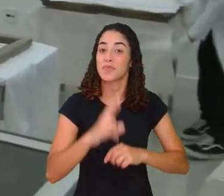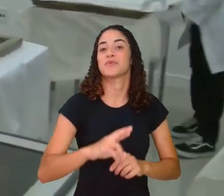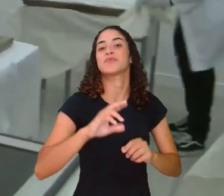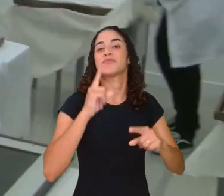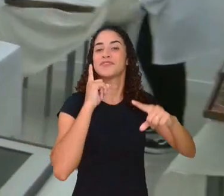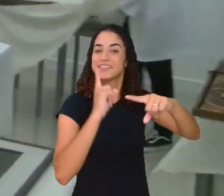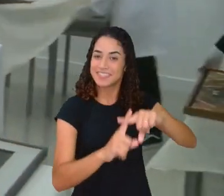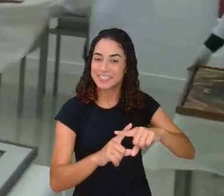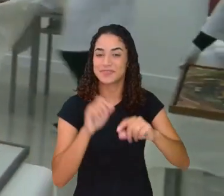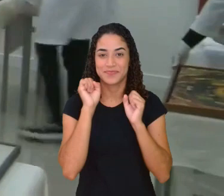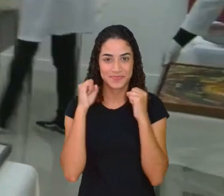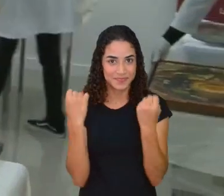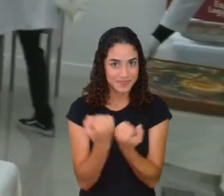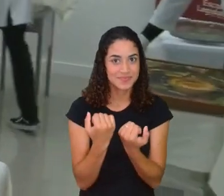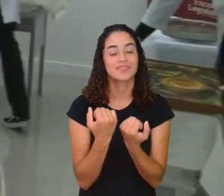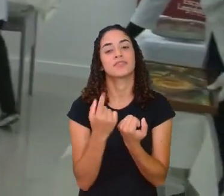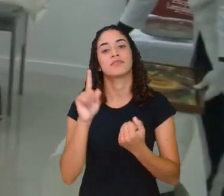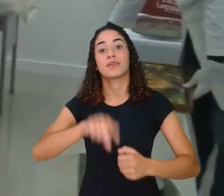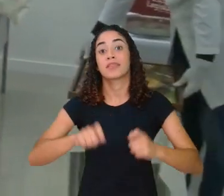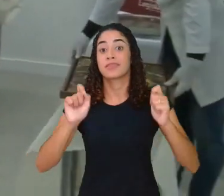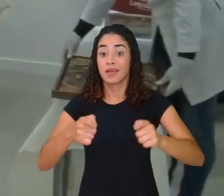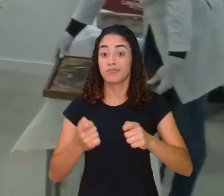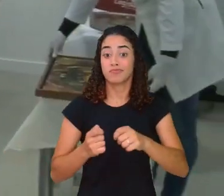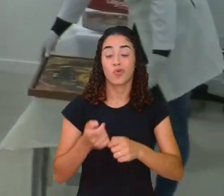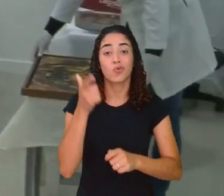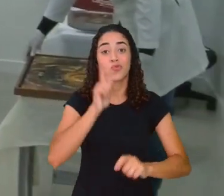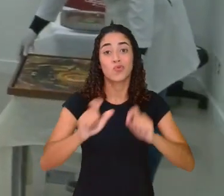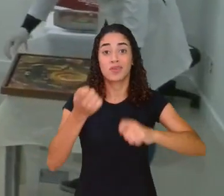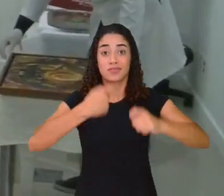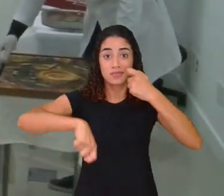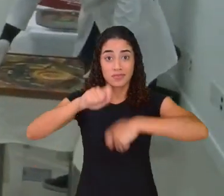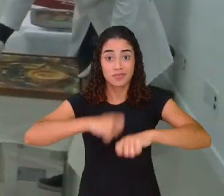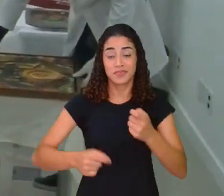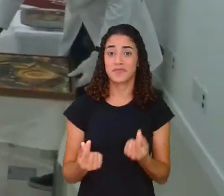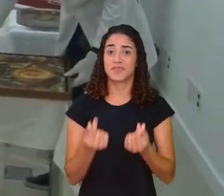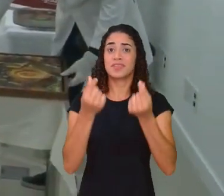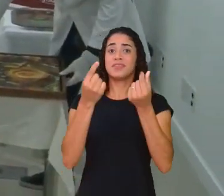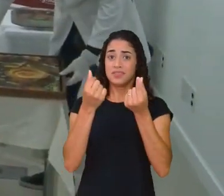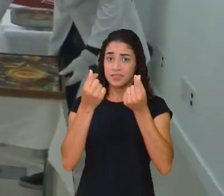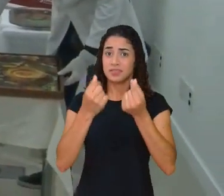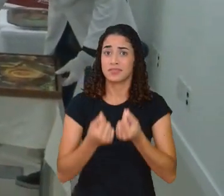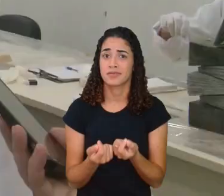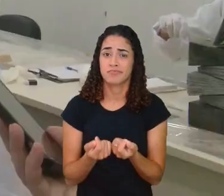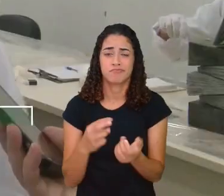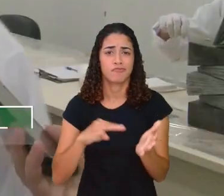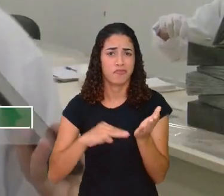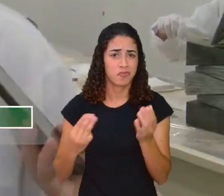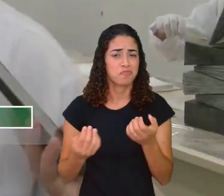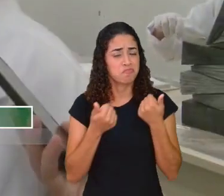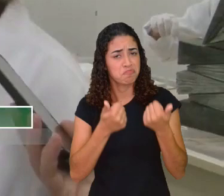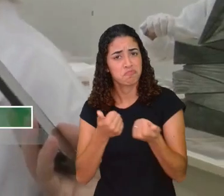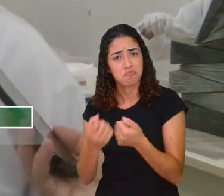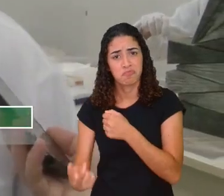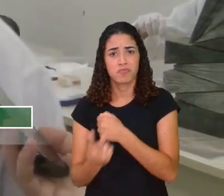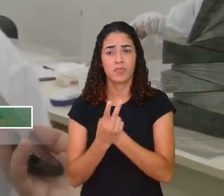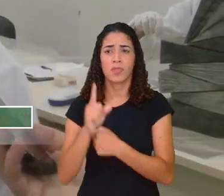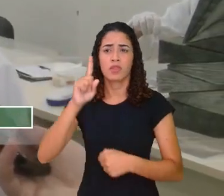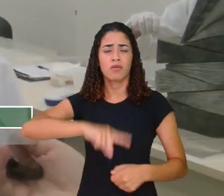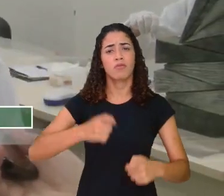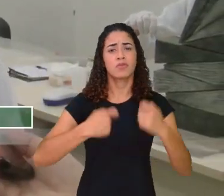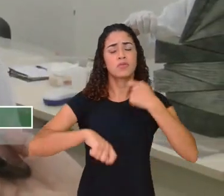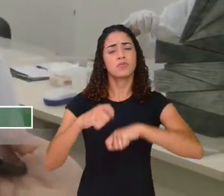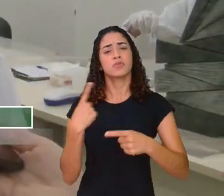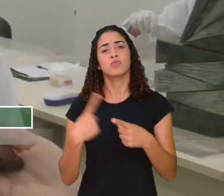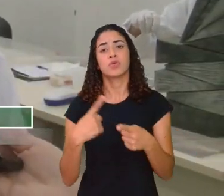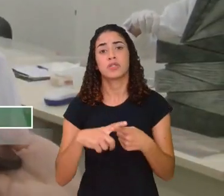conhecimento técnico, os profissionais vão gerar economia financeira ao Parlamento catarinense. Isso com método preventivo. Economiza porque se